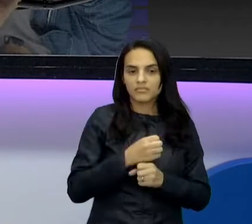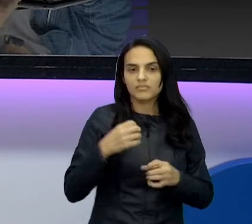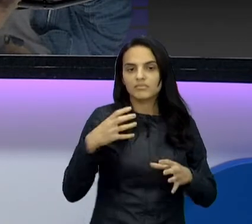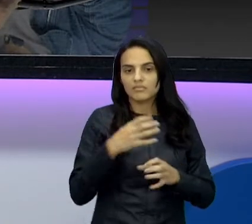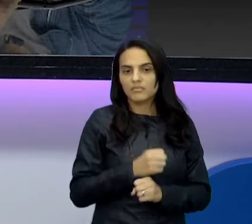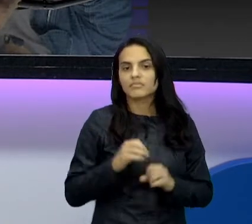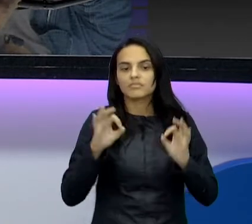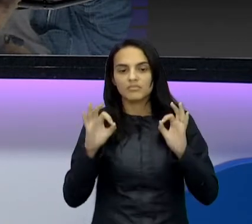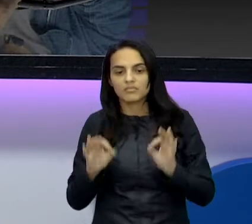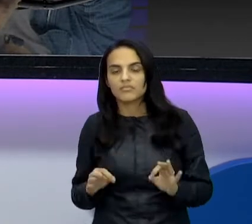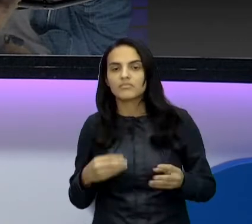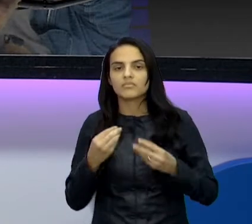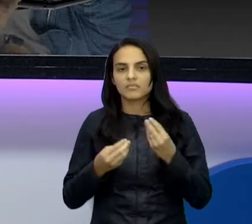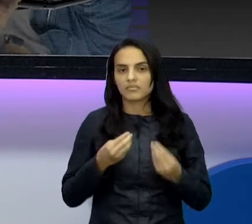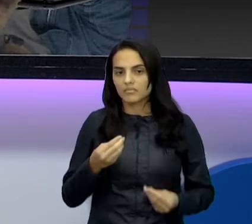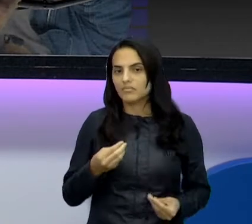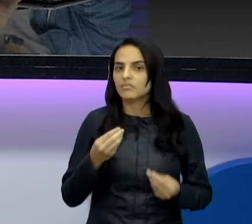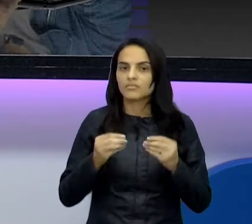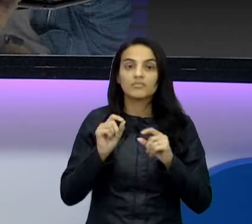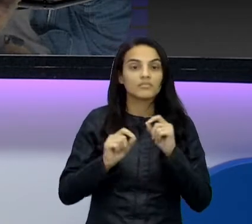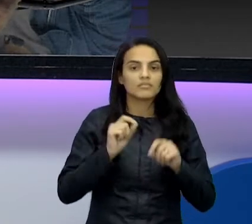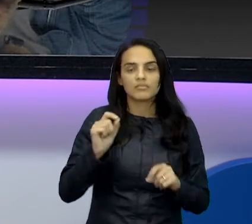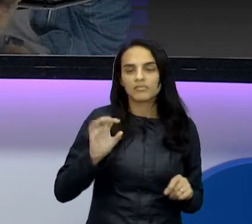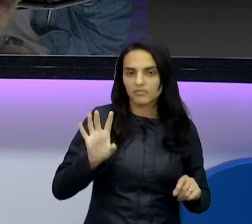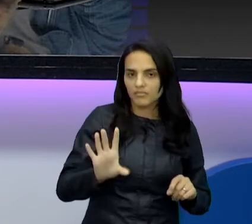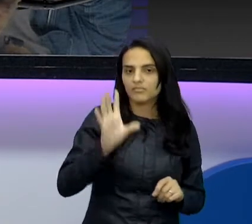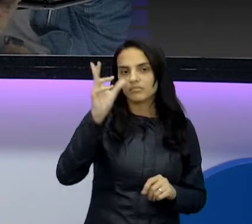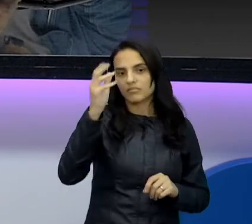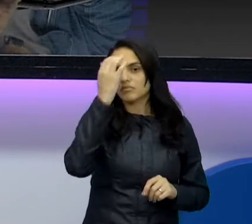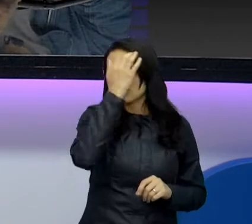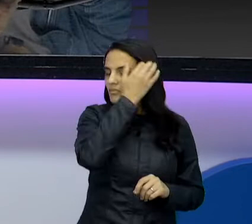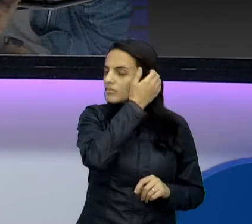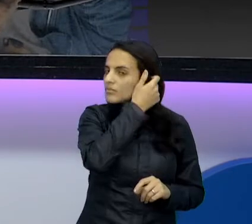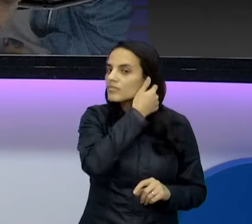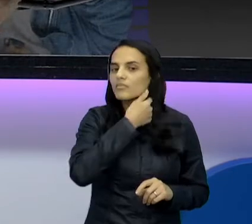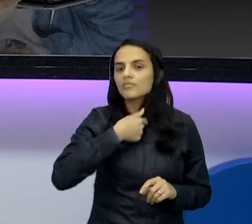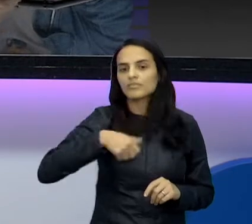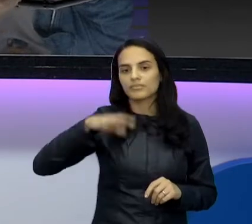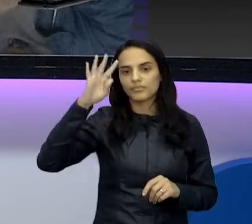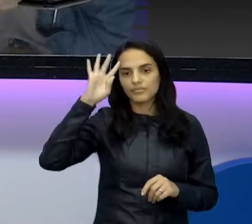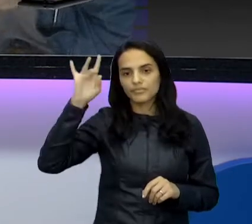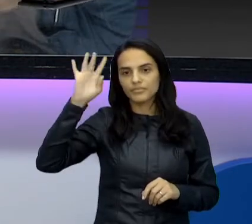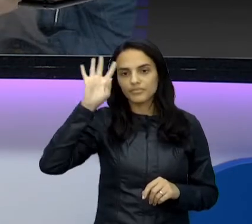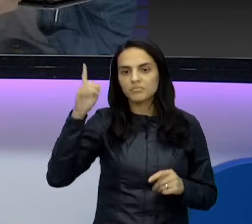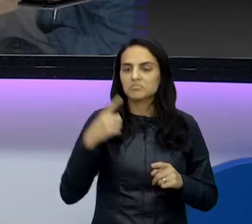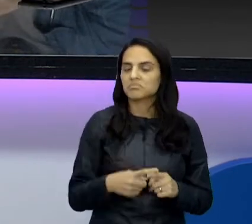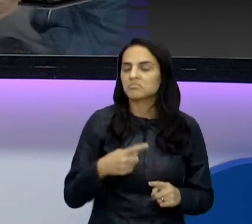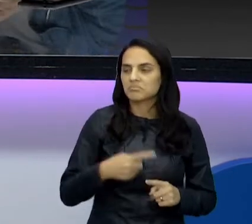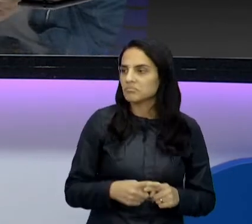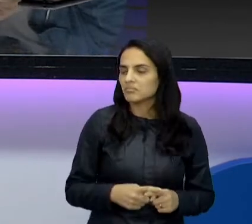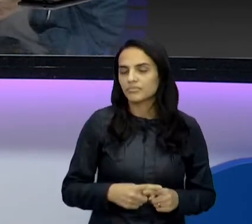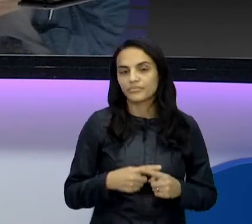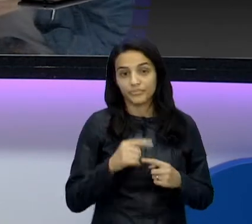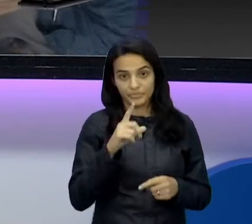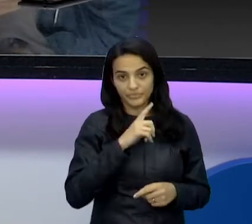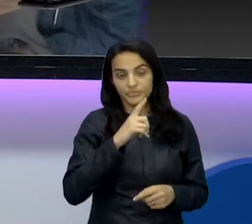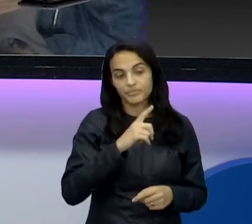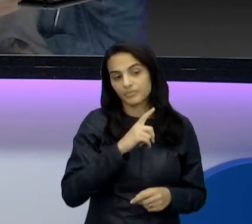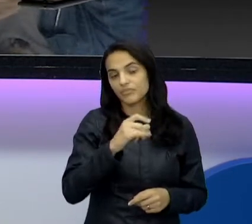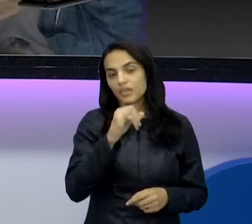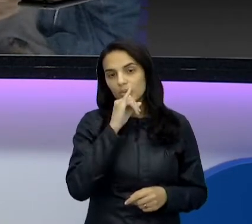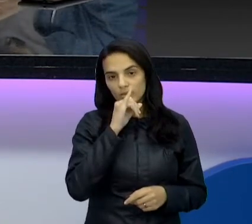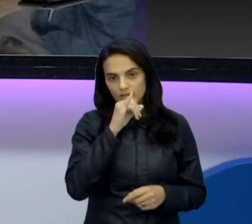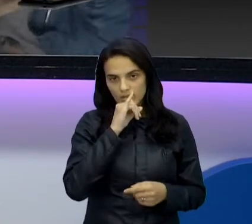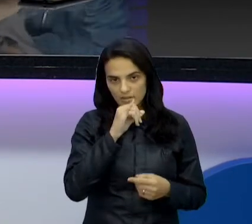esse fato, enfim, o que acontece ali, e pensar, né? Por que será? Tem um exemplo